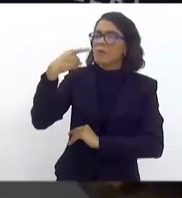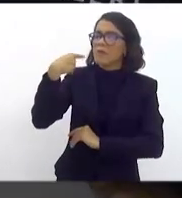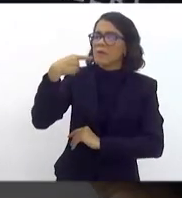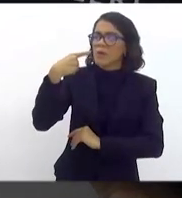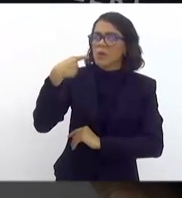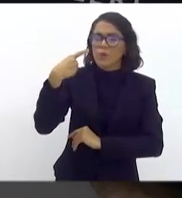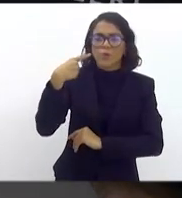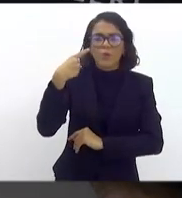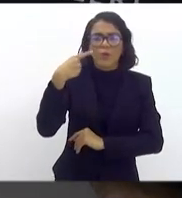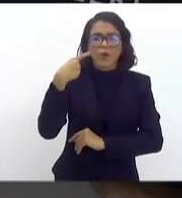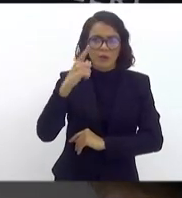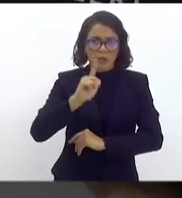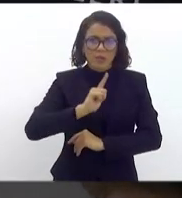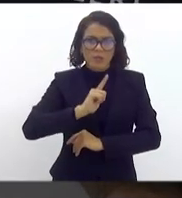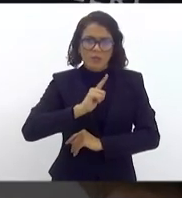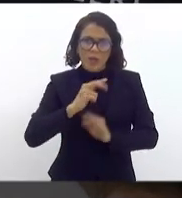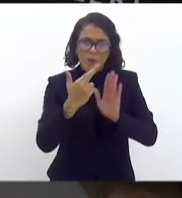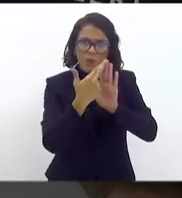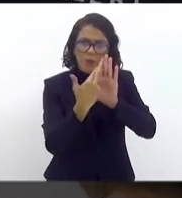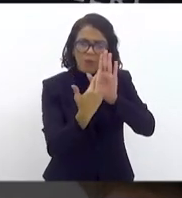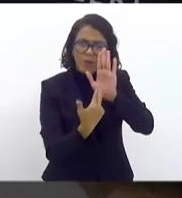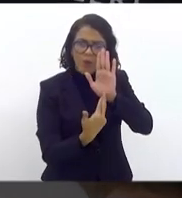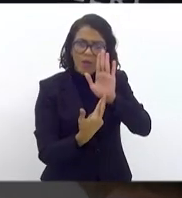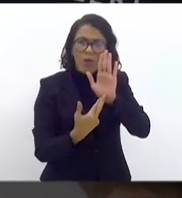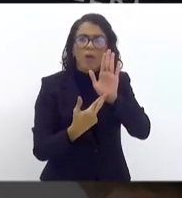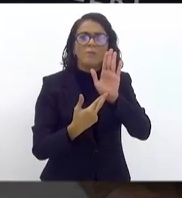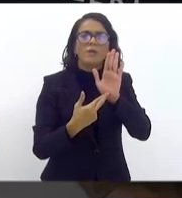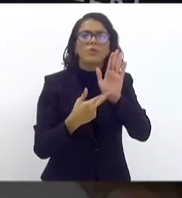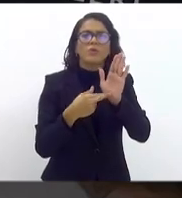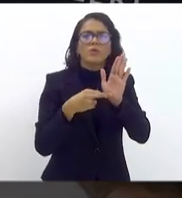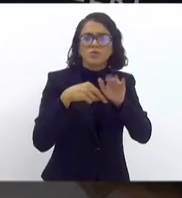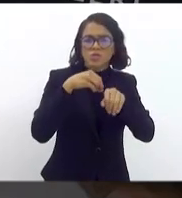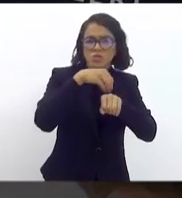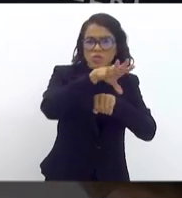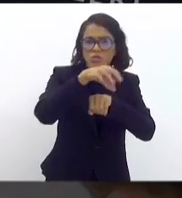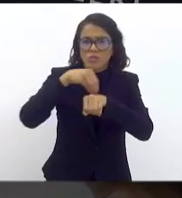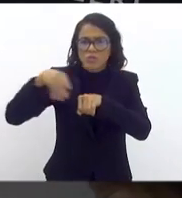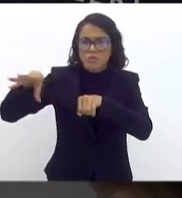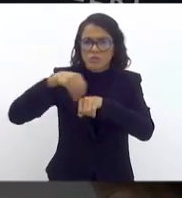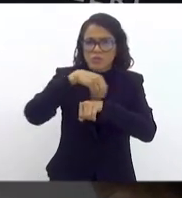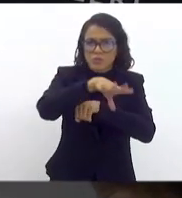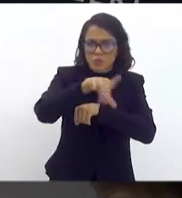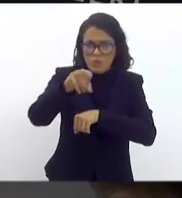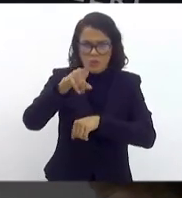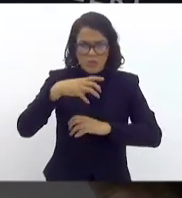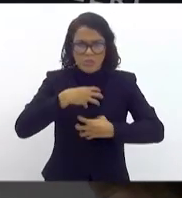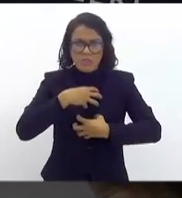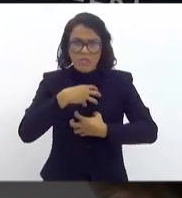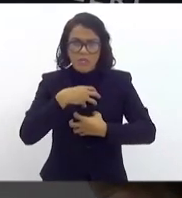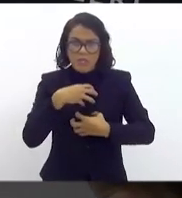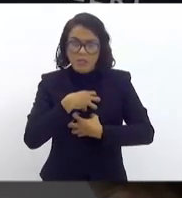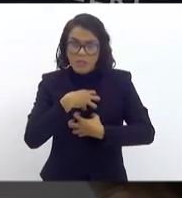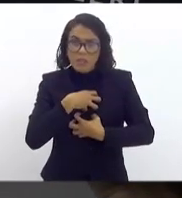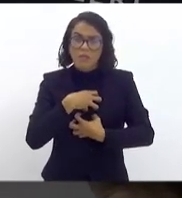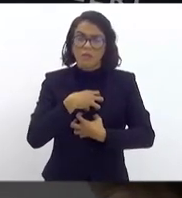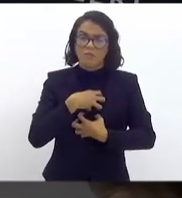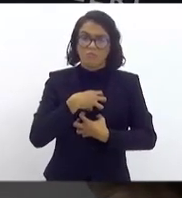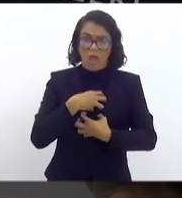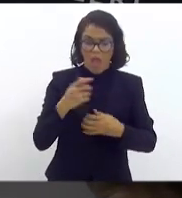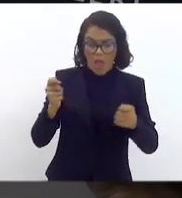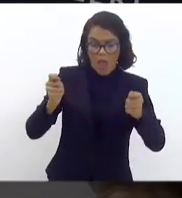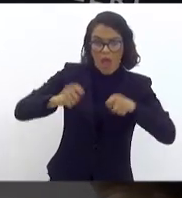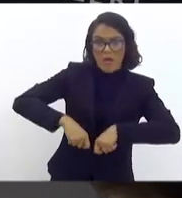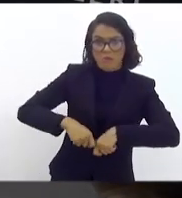Doutor, existe um regulamento de distribuição. Sim. Esse regulamento, o senhor se sente é apto